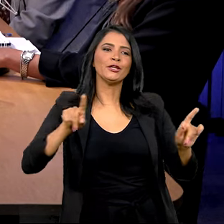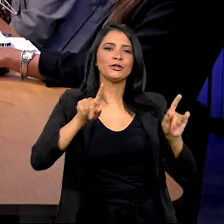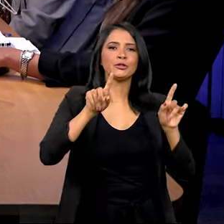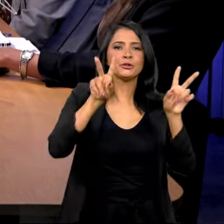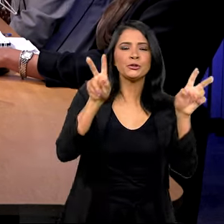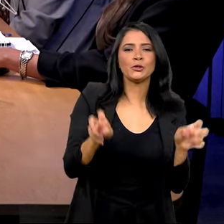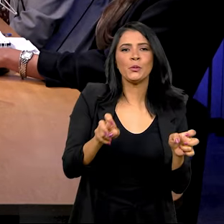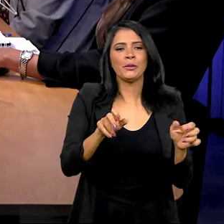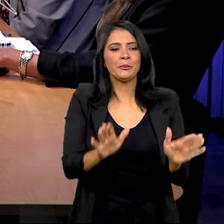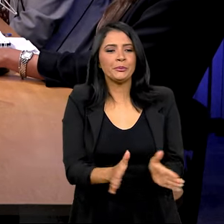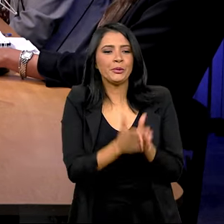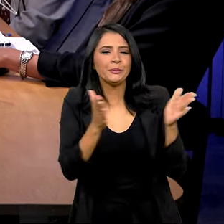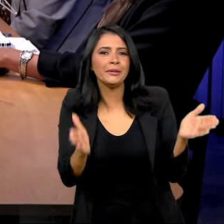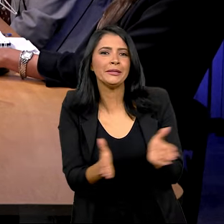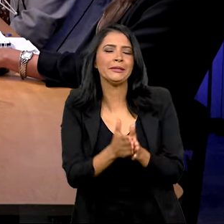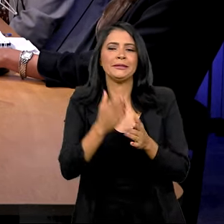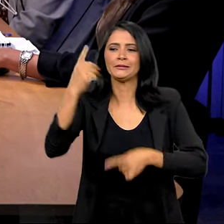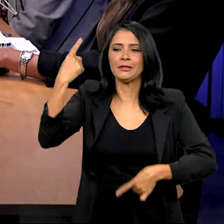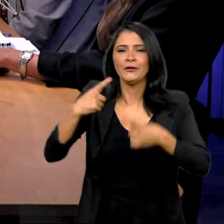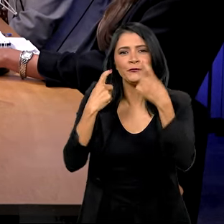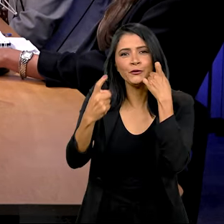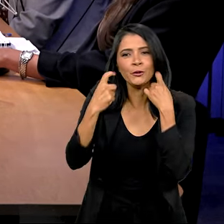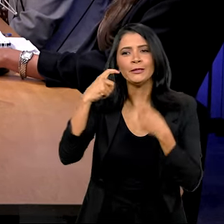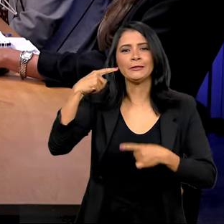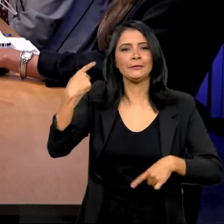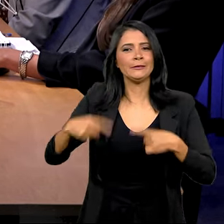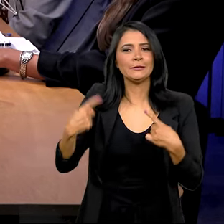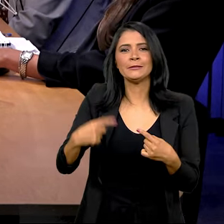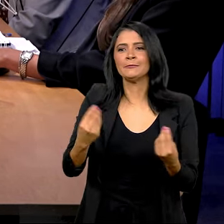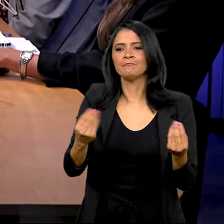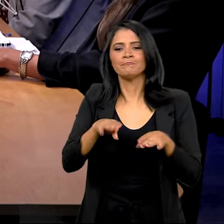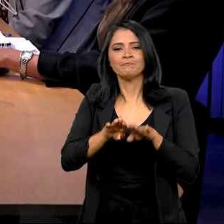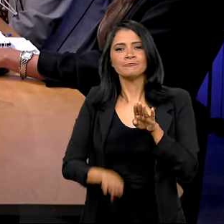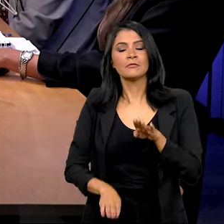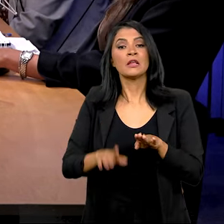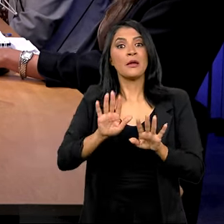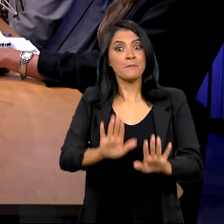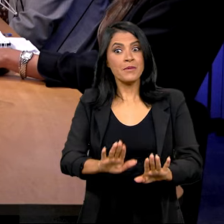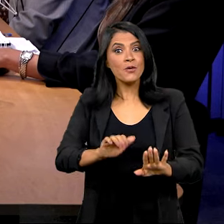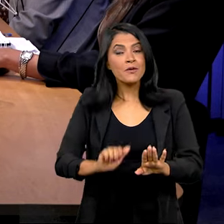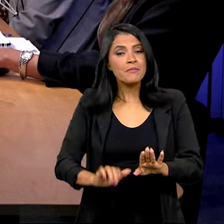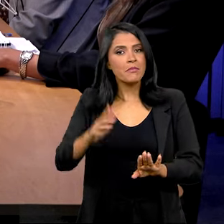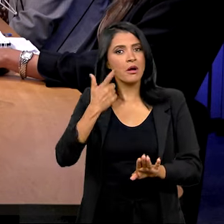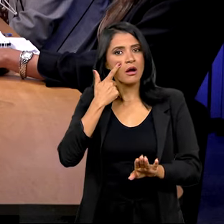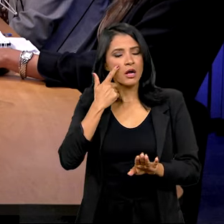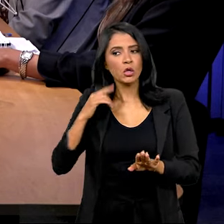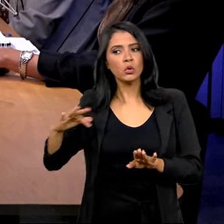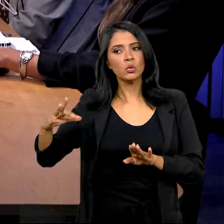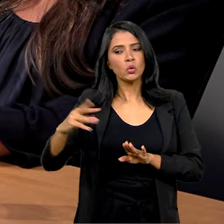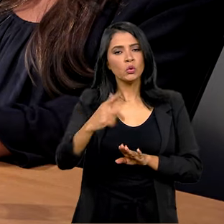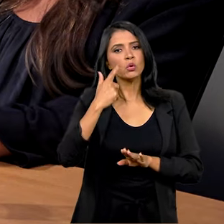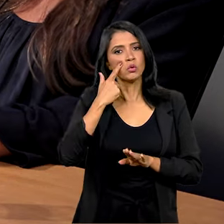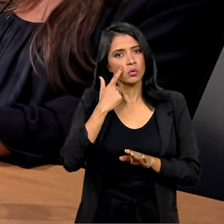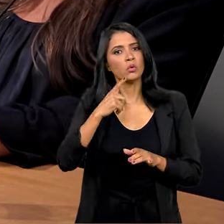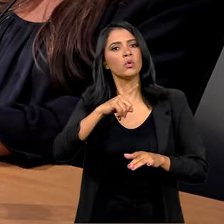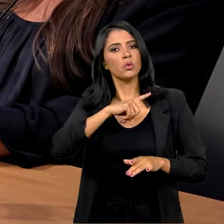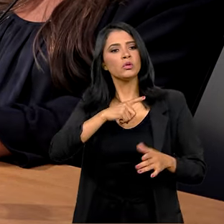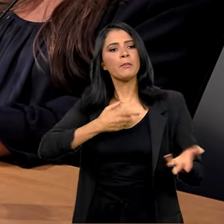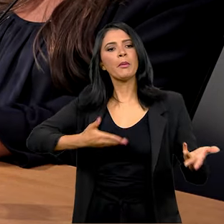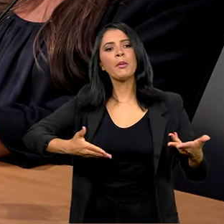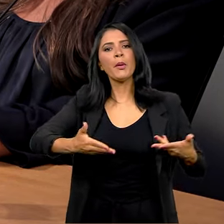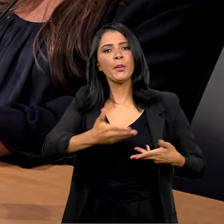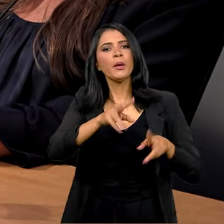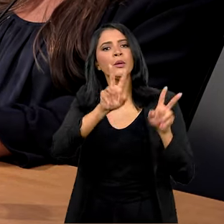justiça social violência política mas um elemento comum do que perpassou praticamente todas as